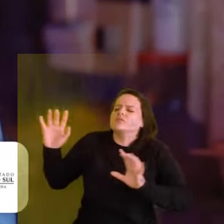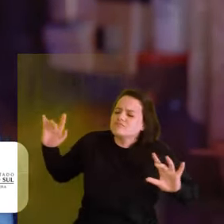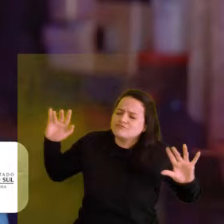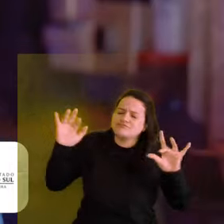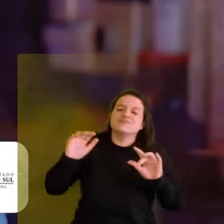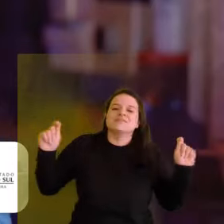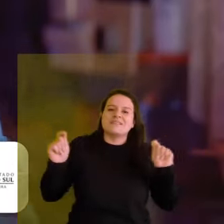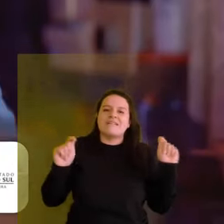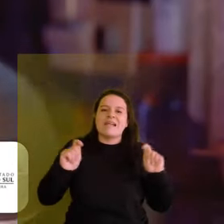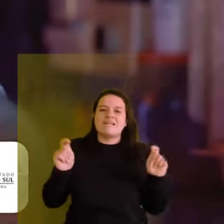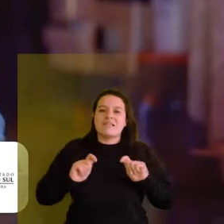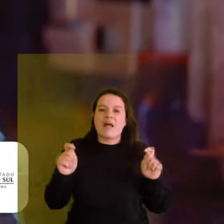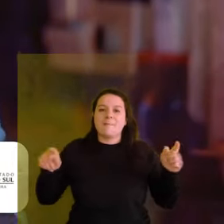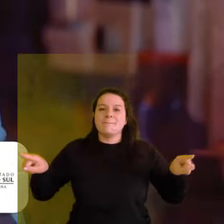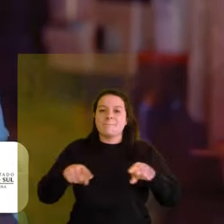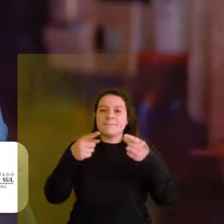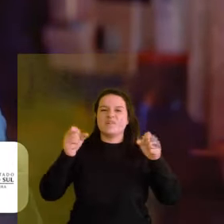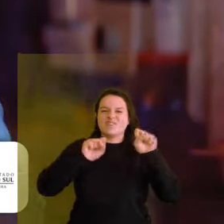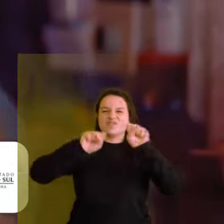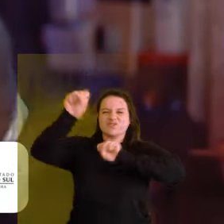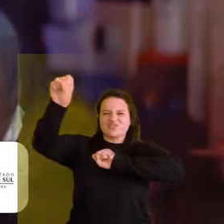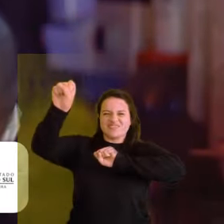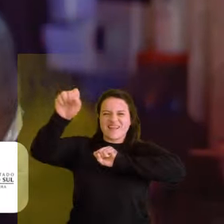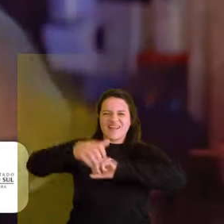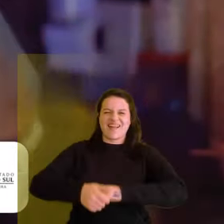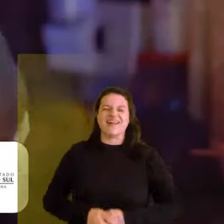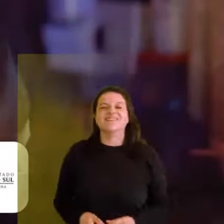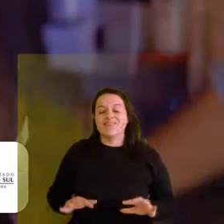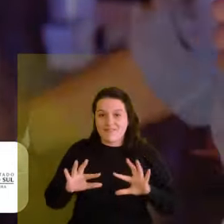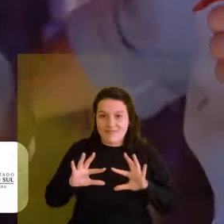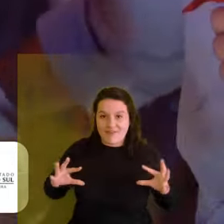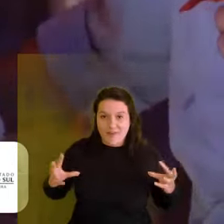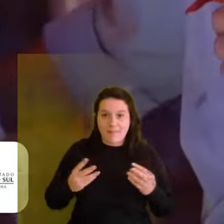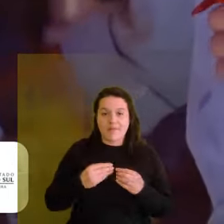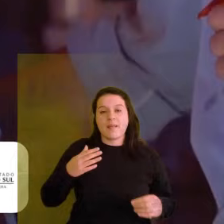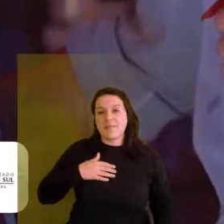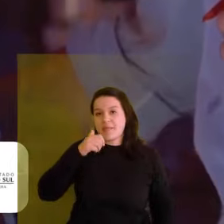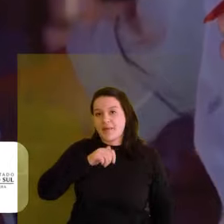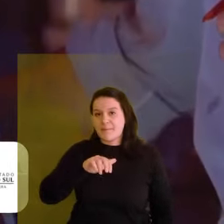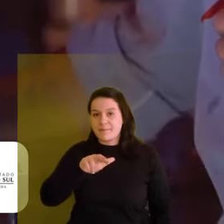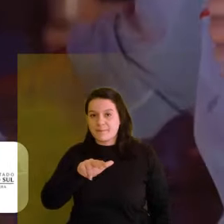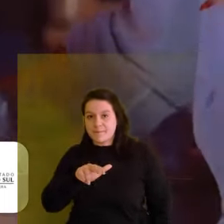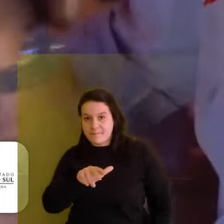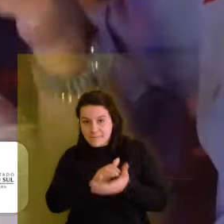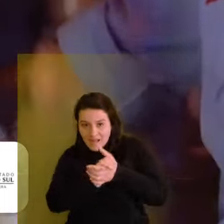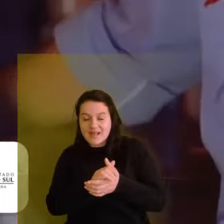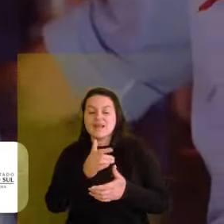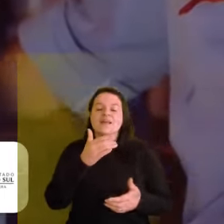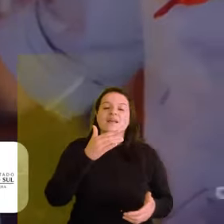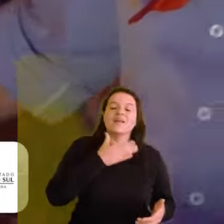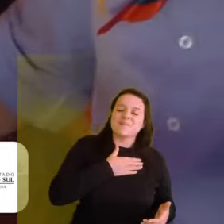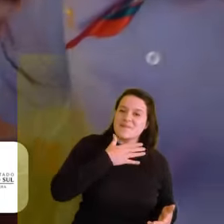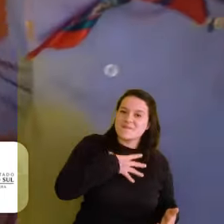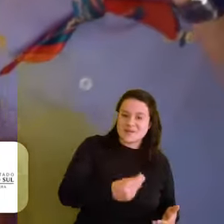maior sucesso do Chiquito Bordoneio. Minha família, minha esposa, meu filho, obrigado pela audiência também, tá bom? Olha,